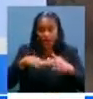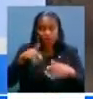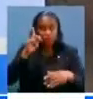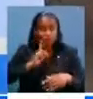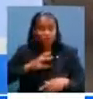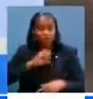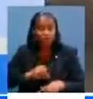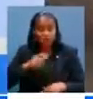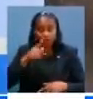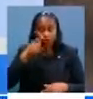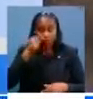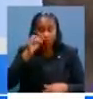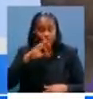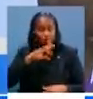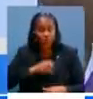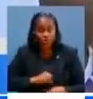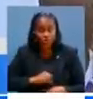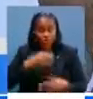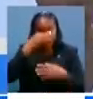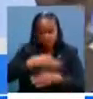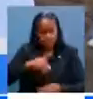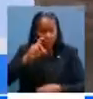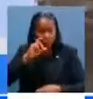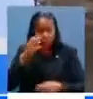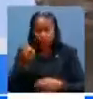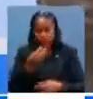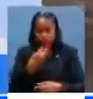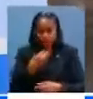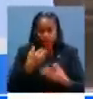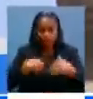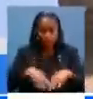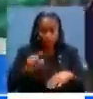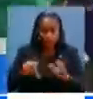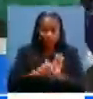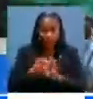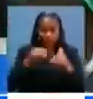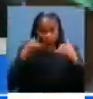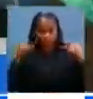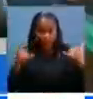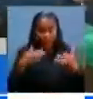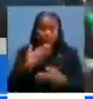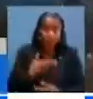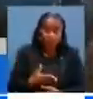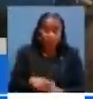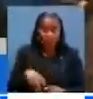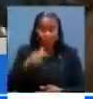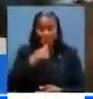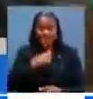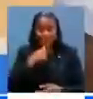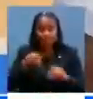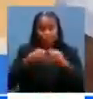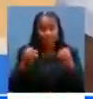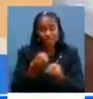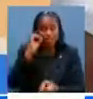filhas, os filhos, porque é garantir proteção, é garantir sustento, mas garantir condições de felicidade. Pede, por isso, tolerância